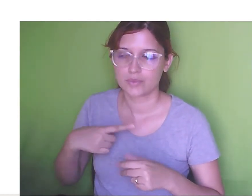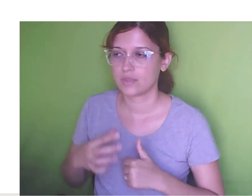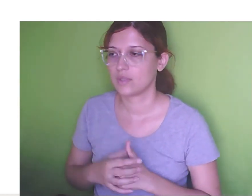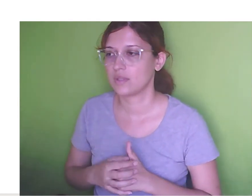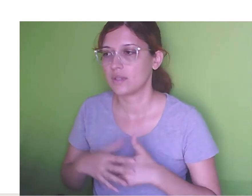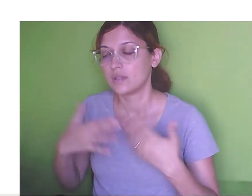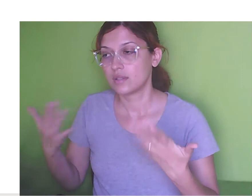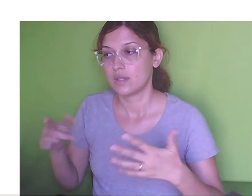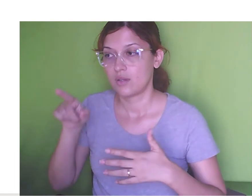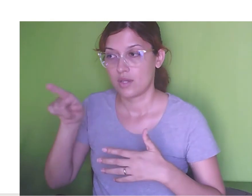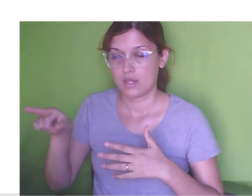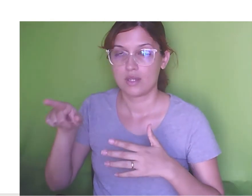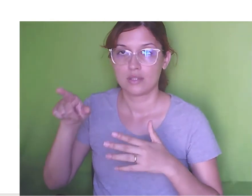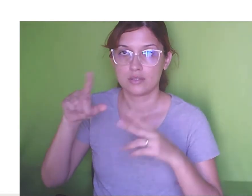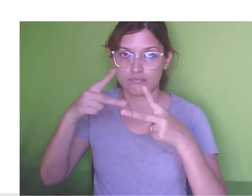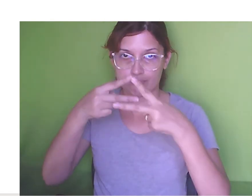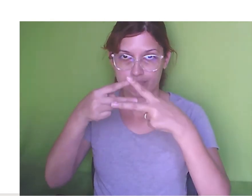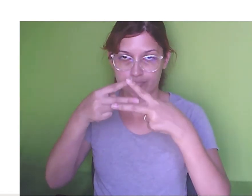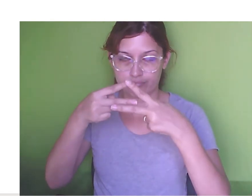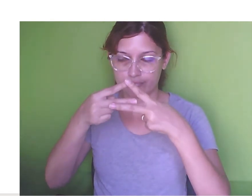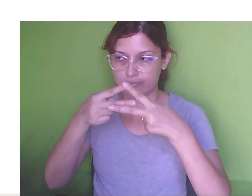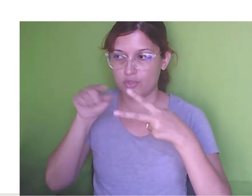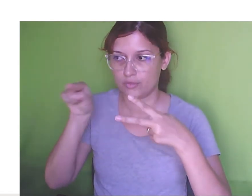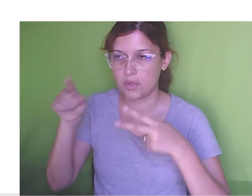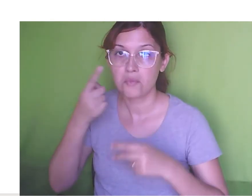pois existe vários.